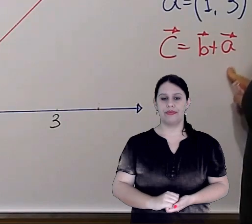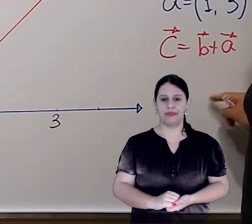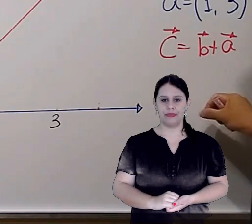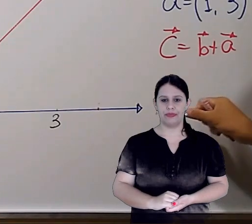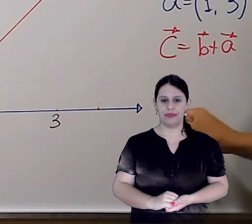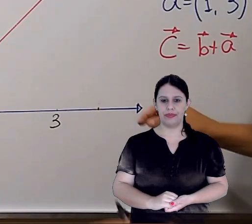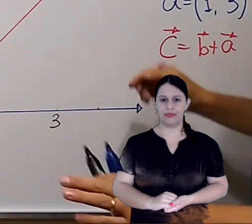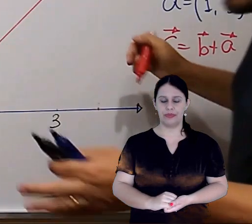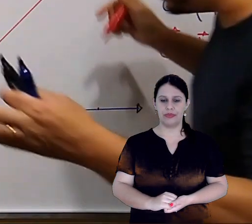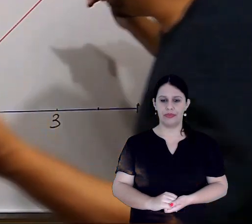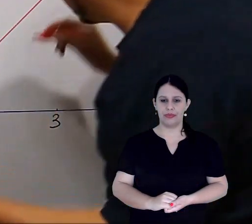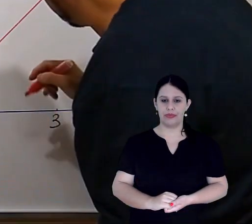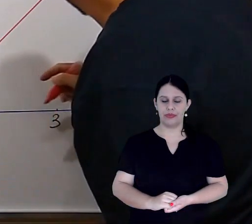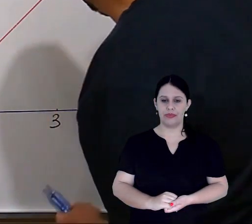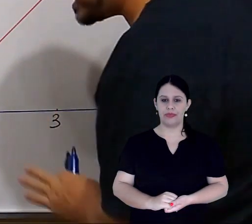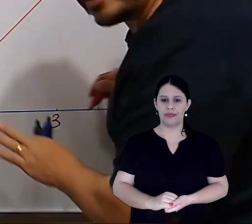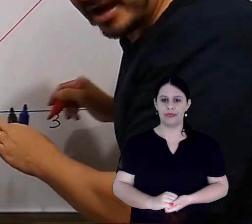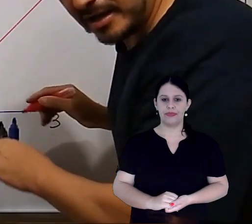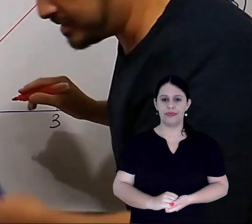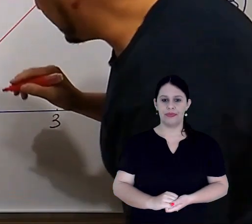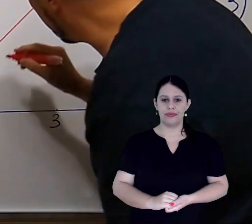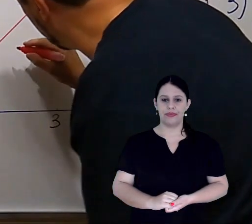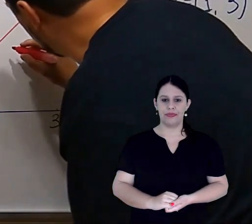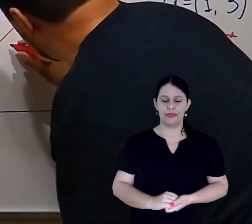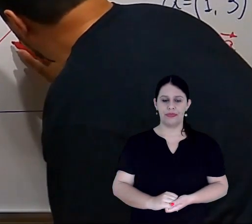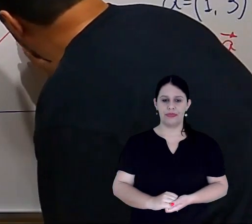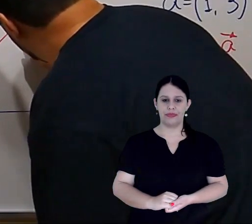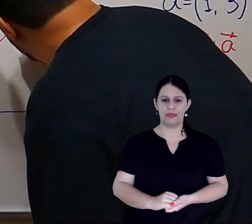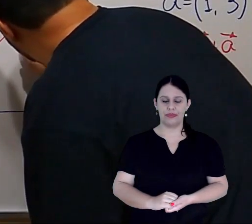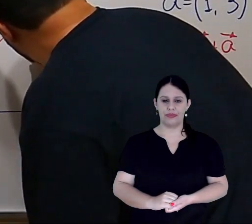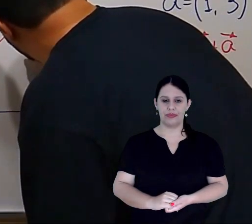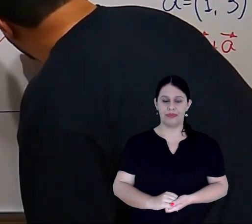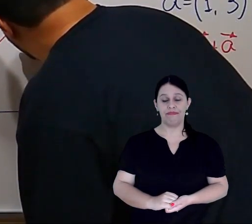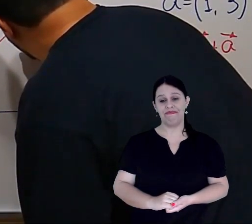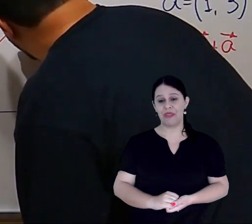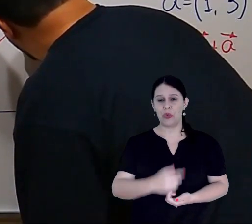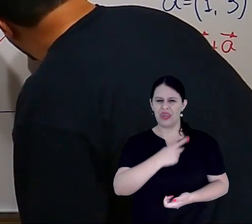por que eu pus Desse parênteses aqui Enfim Não estava errado também, não Mas não precisa